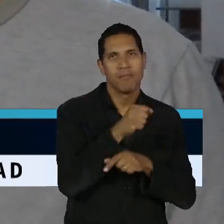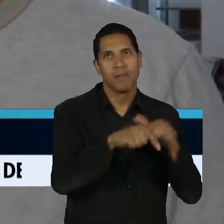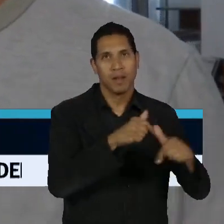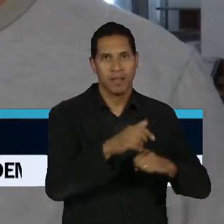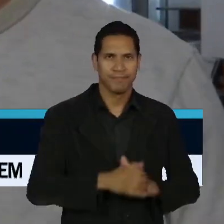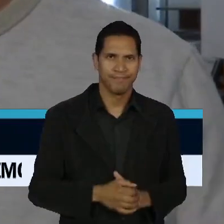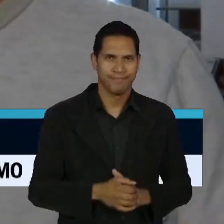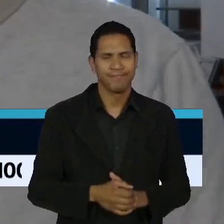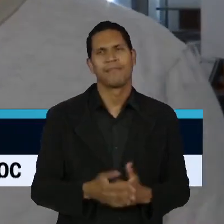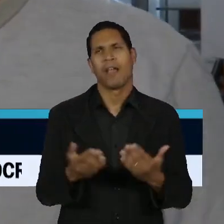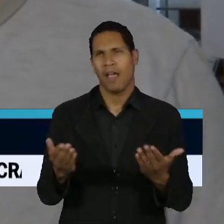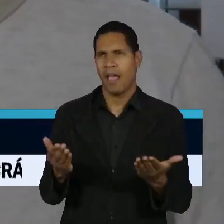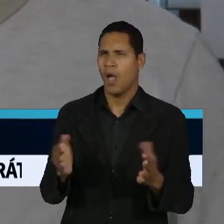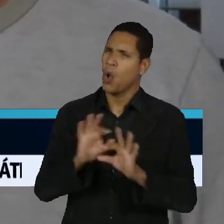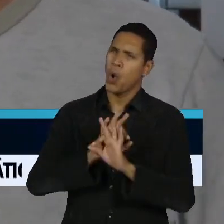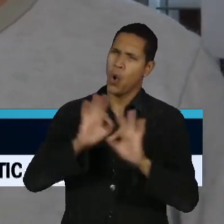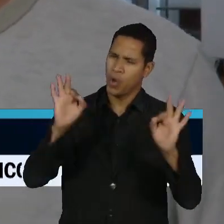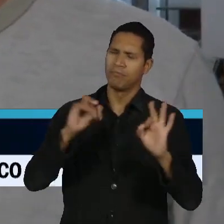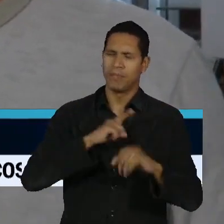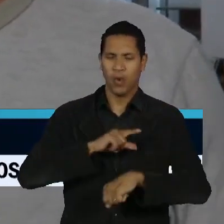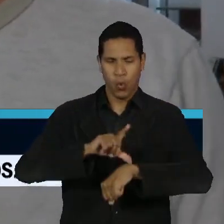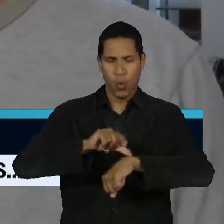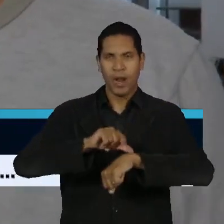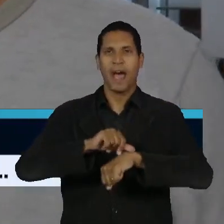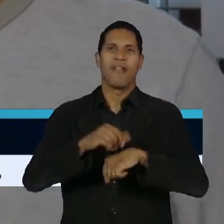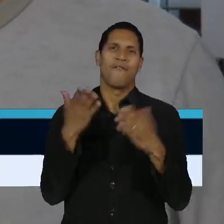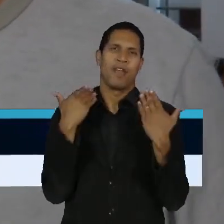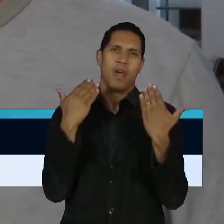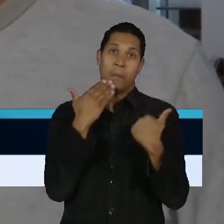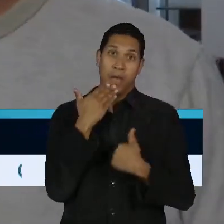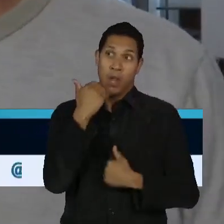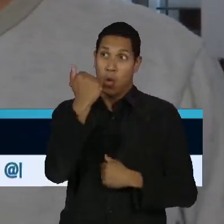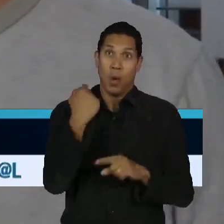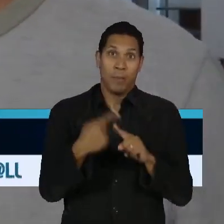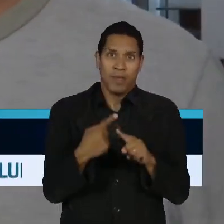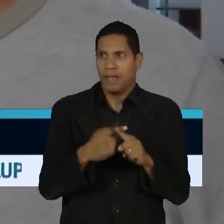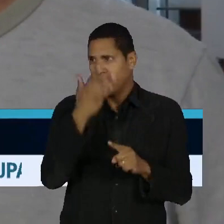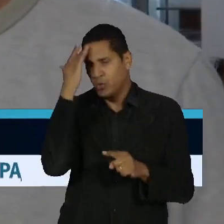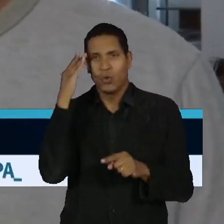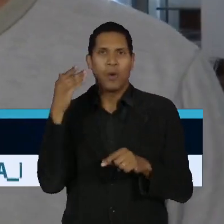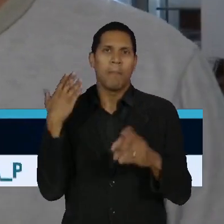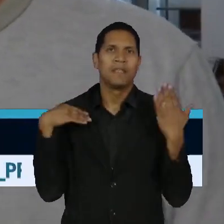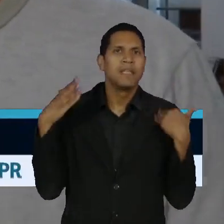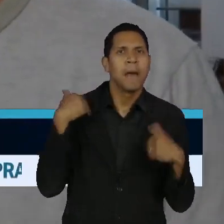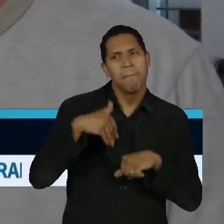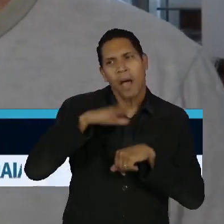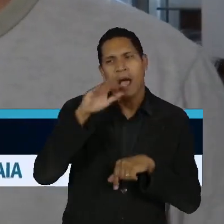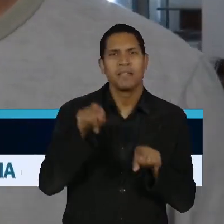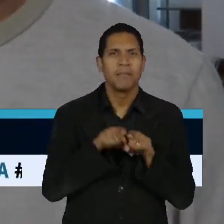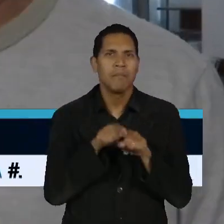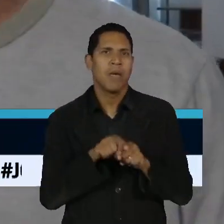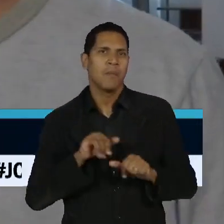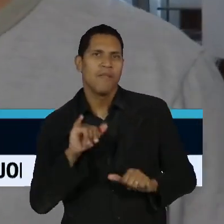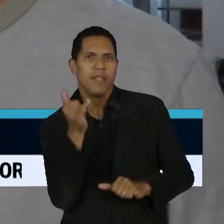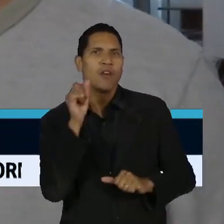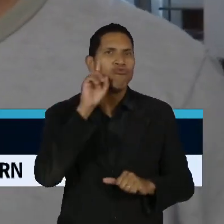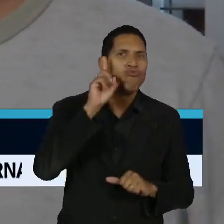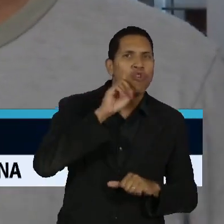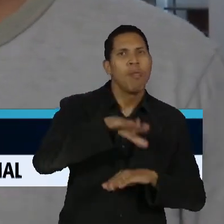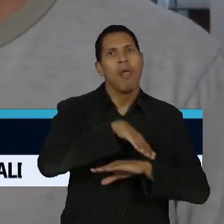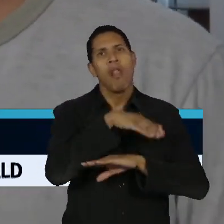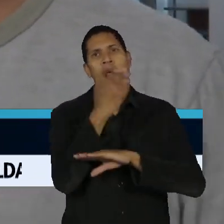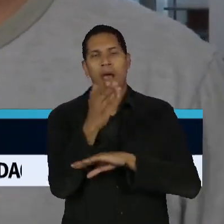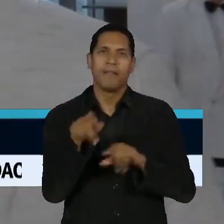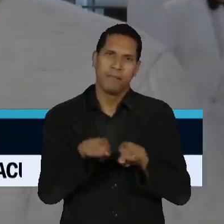porque com a claridade né as pessoas sente mais à vontade e ficar um pouco mais no restaurante no bar né consequentemente